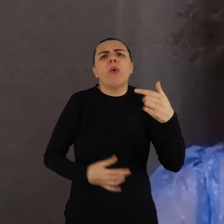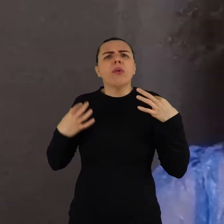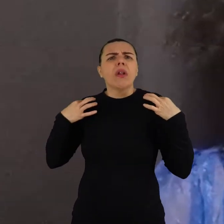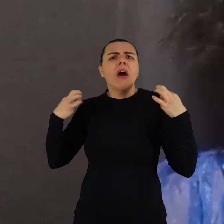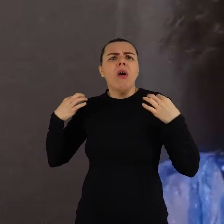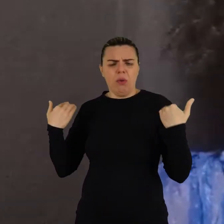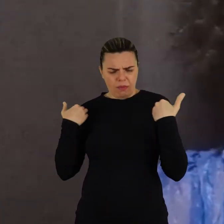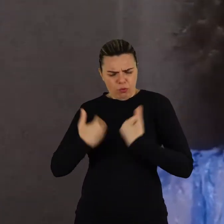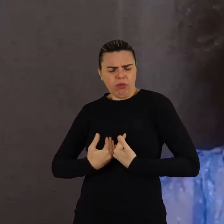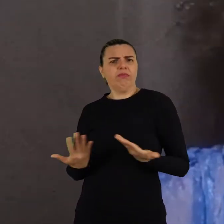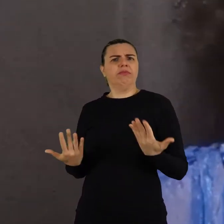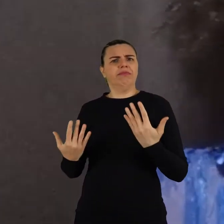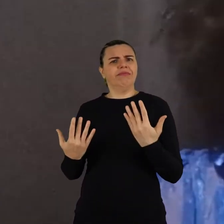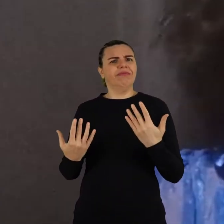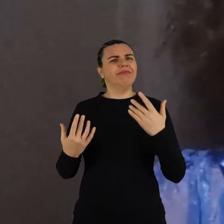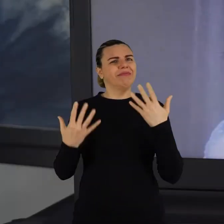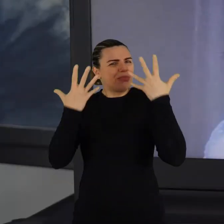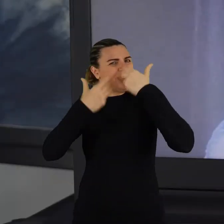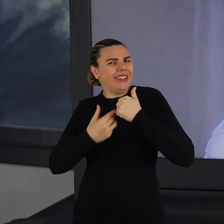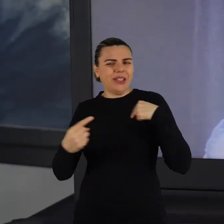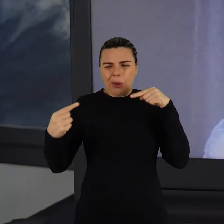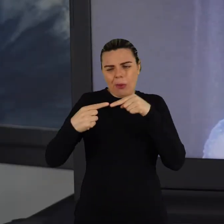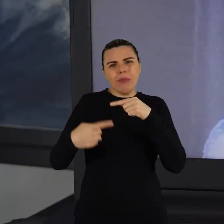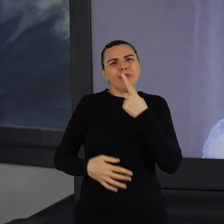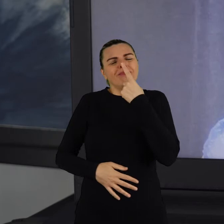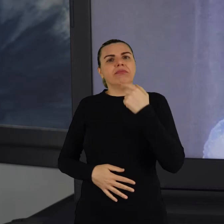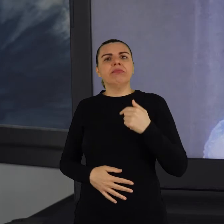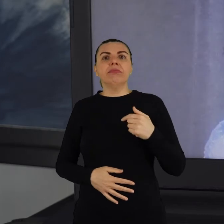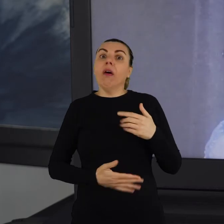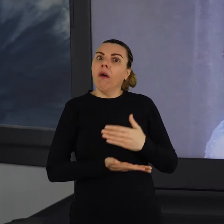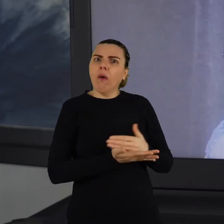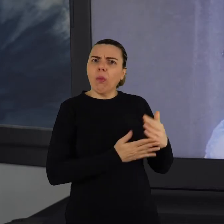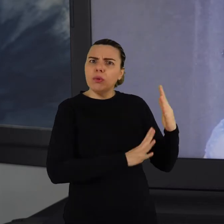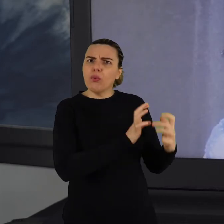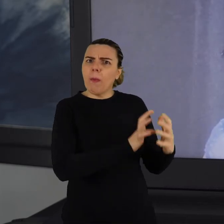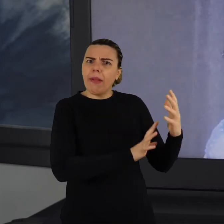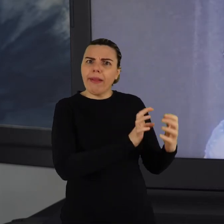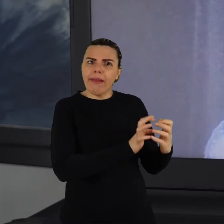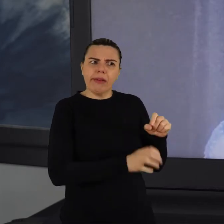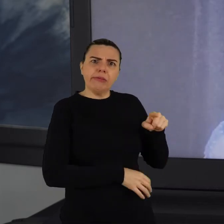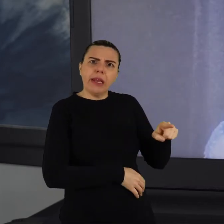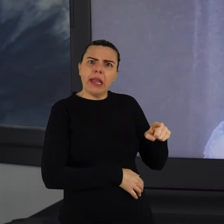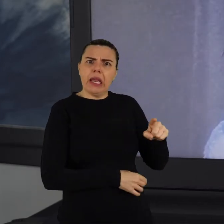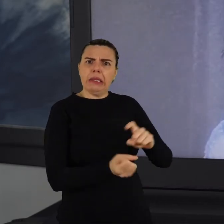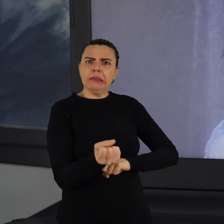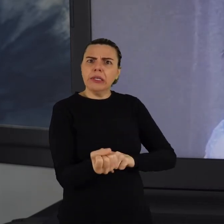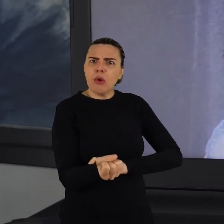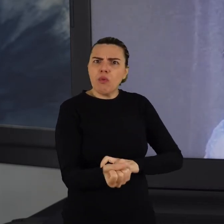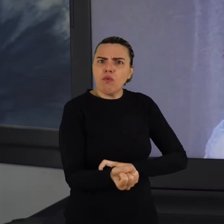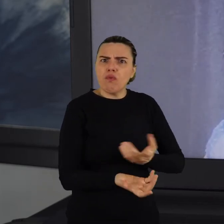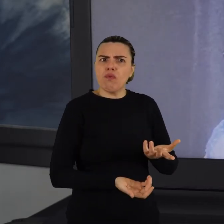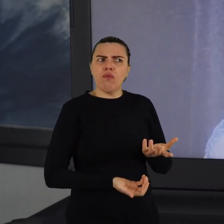mais à vontade, mais decotada. E a gente começou uma discussão. O Jota foi ficando